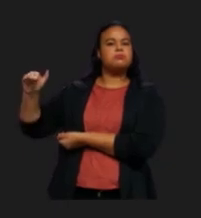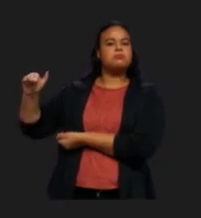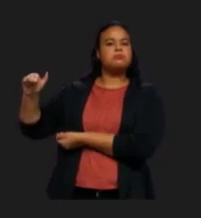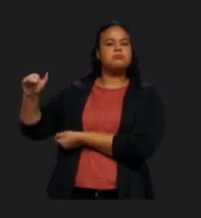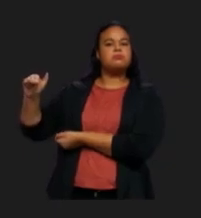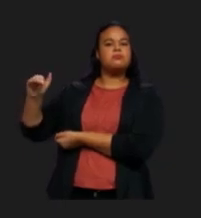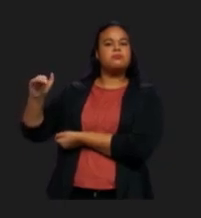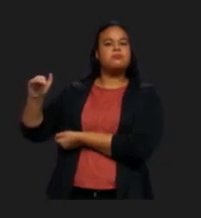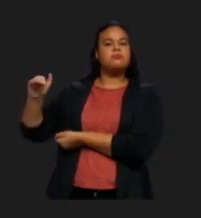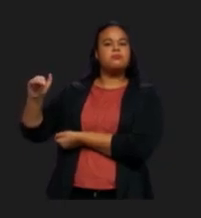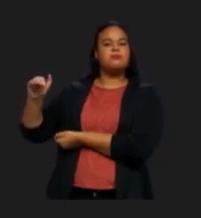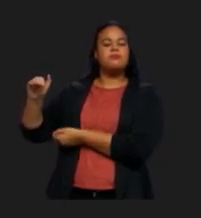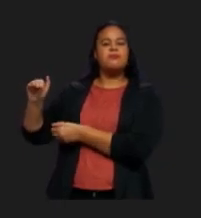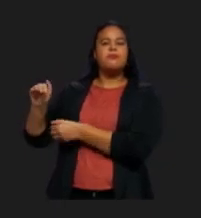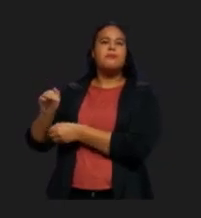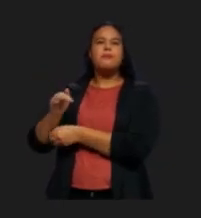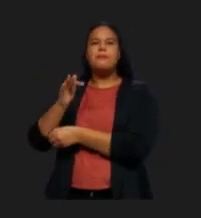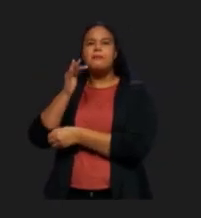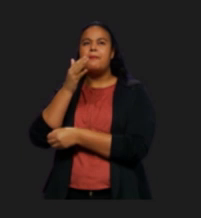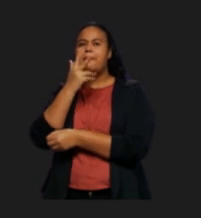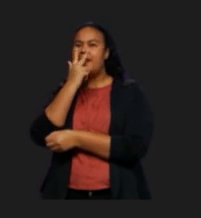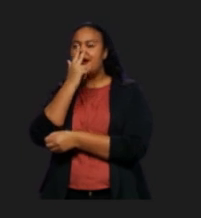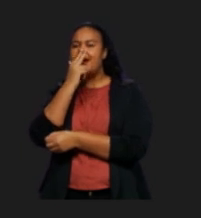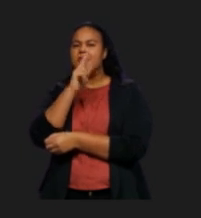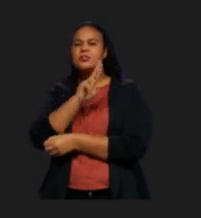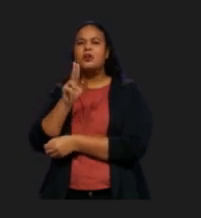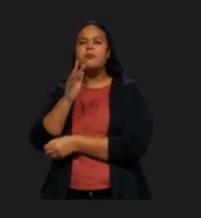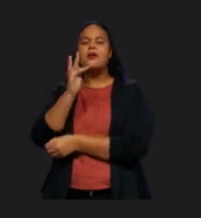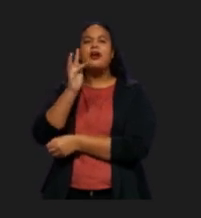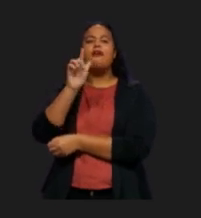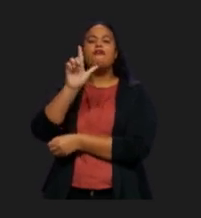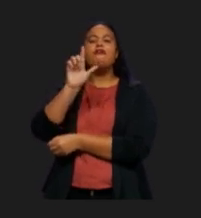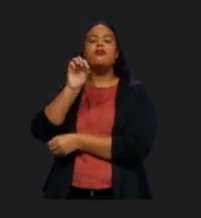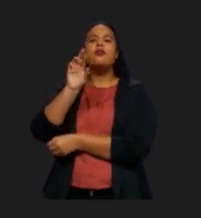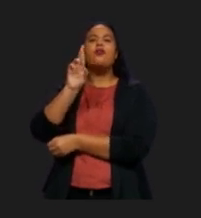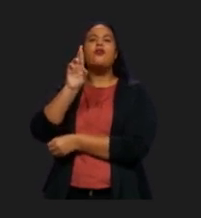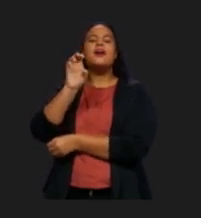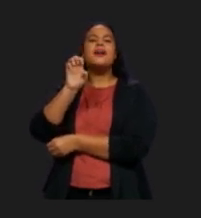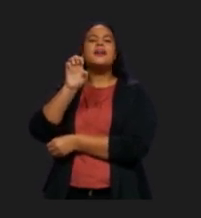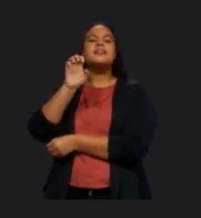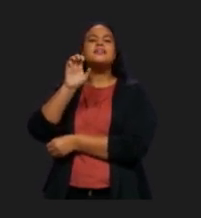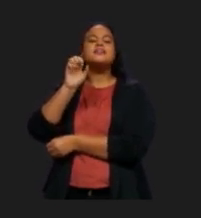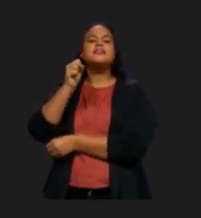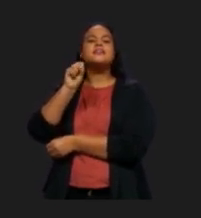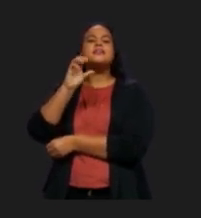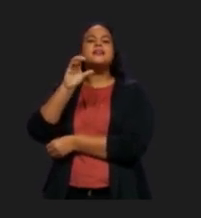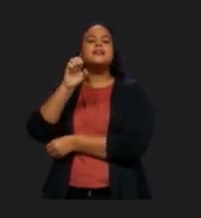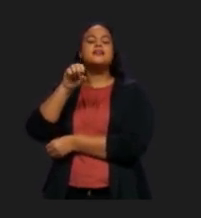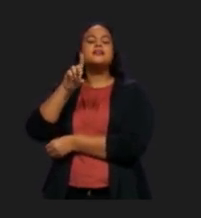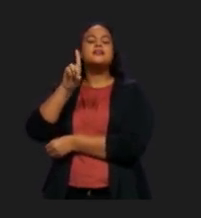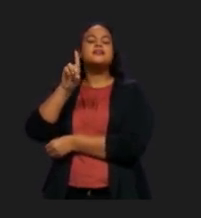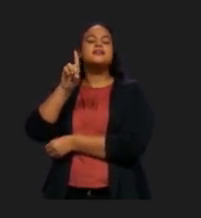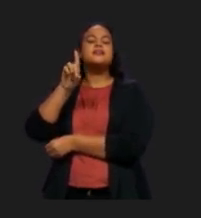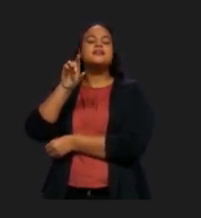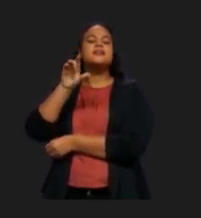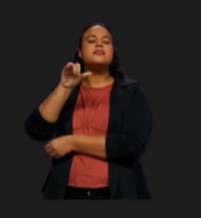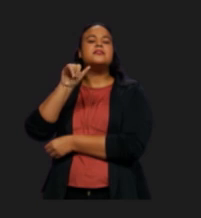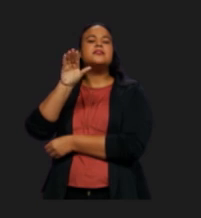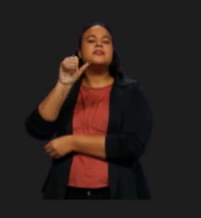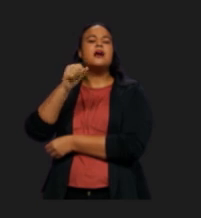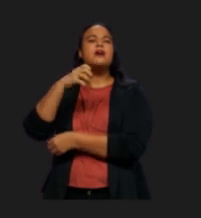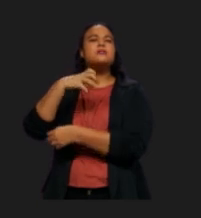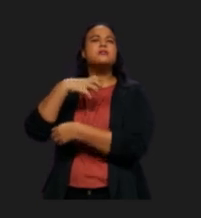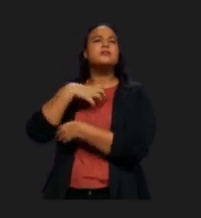da florescência. Por quê? Porque é a fase do desabrochar, é a fase do